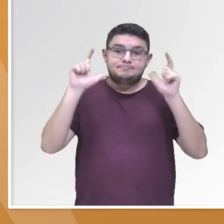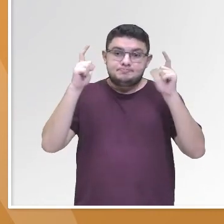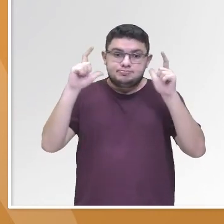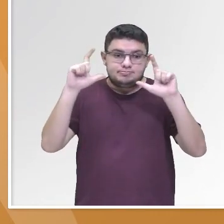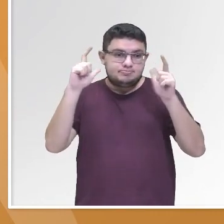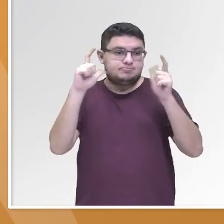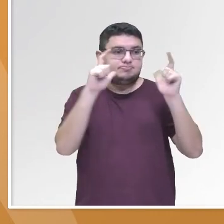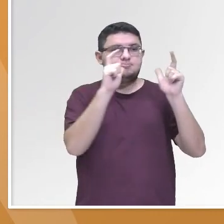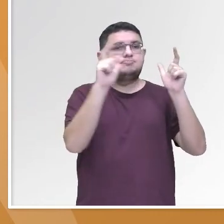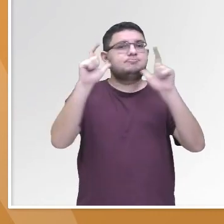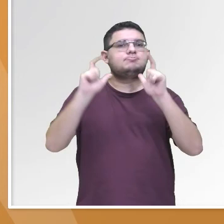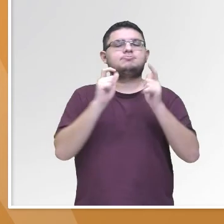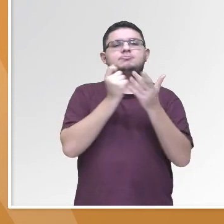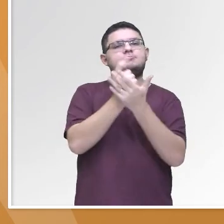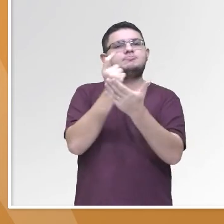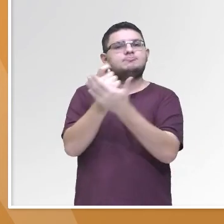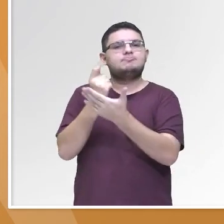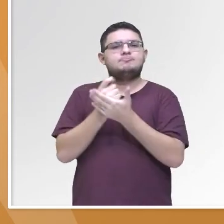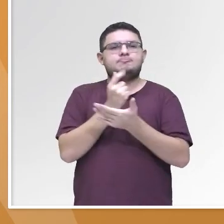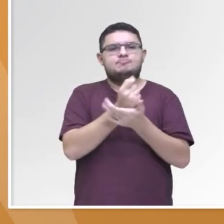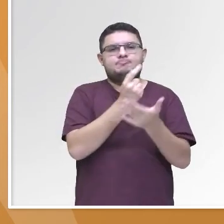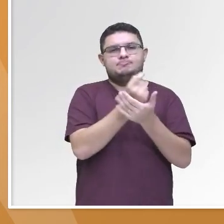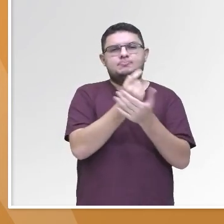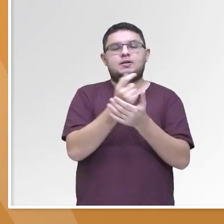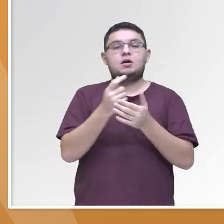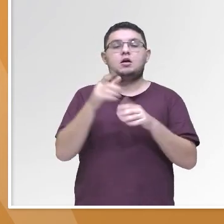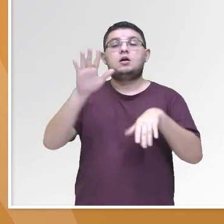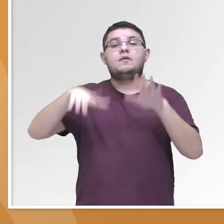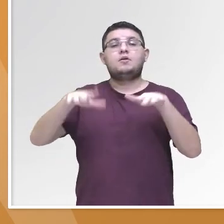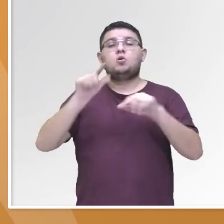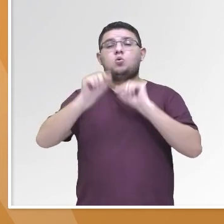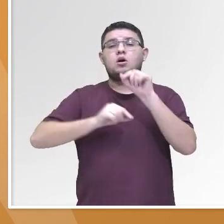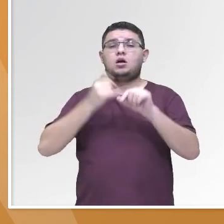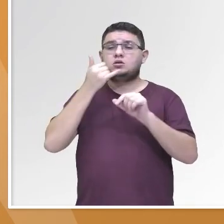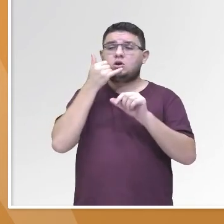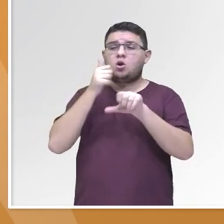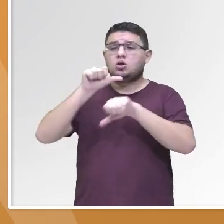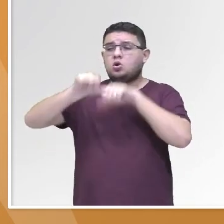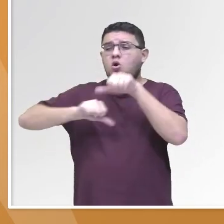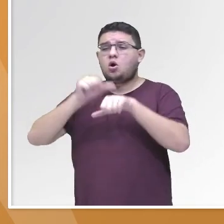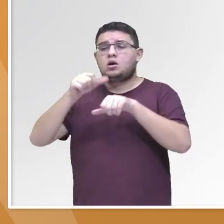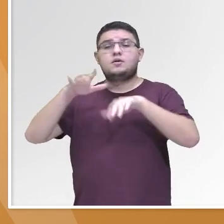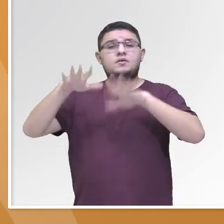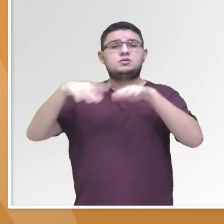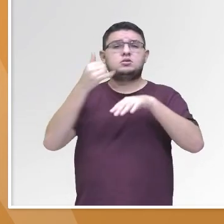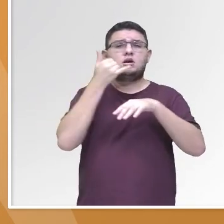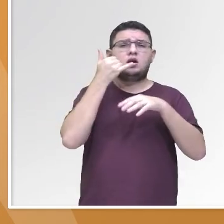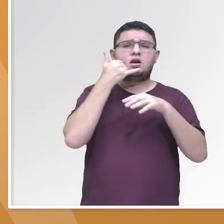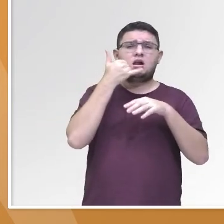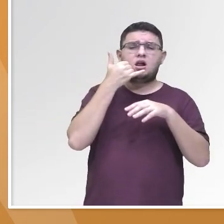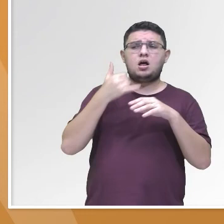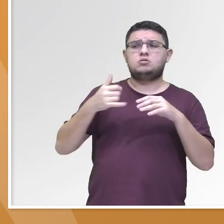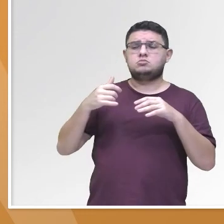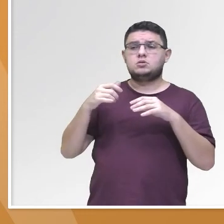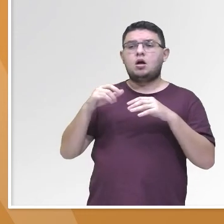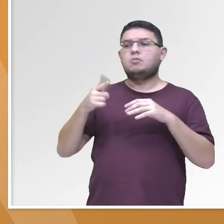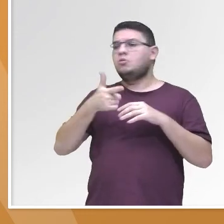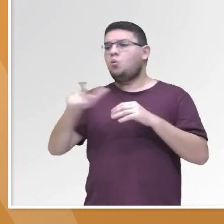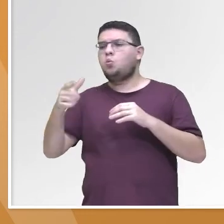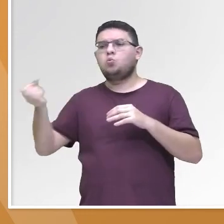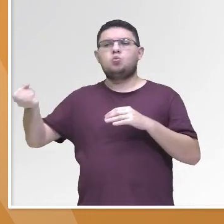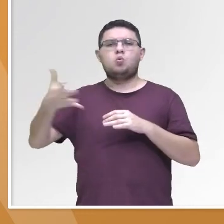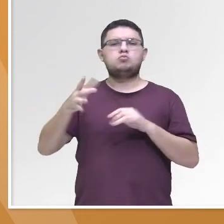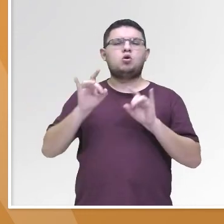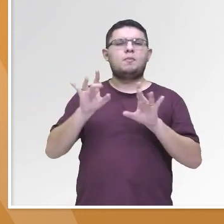novas e acaba trocando ali aquele celular que às vezes ainda está funcionando, mas troca aí apenas pelo consumismo, né?